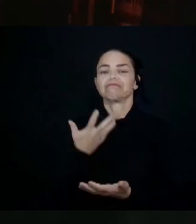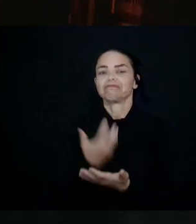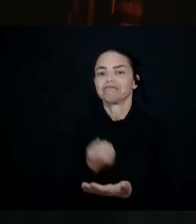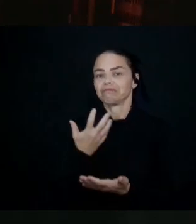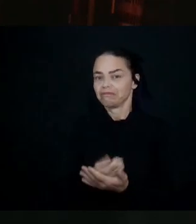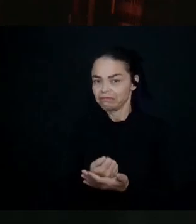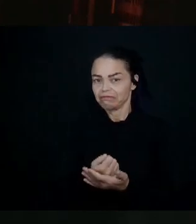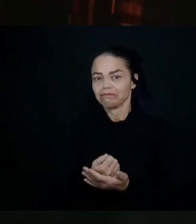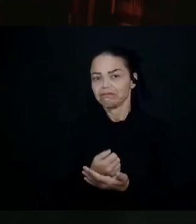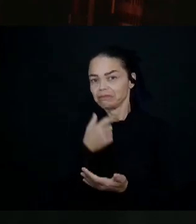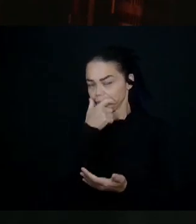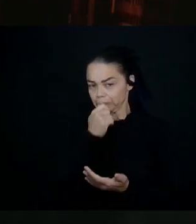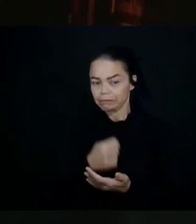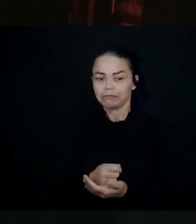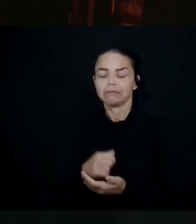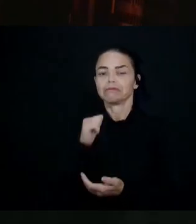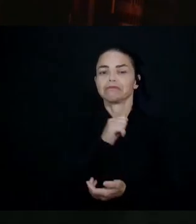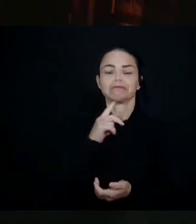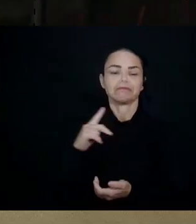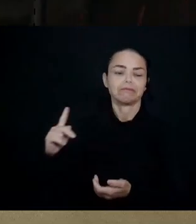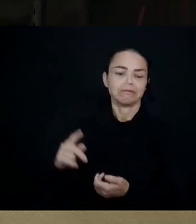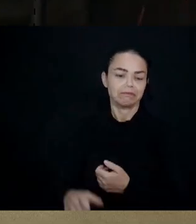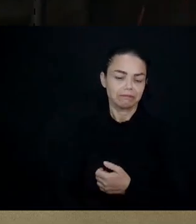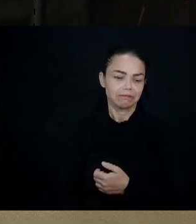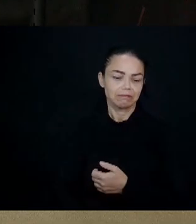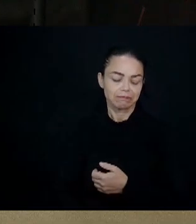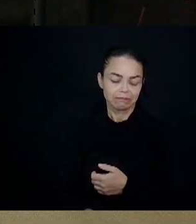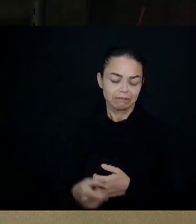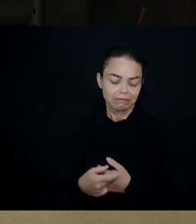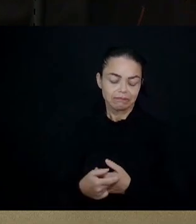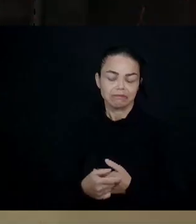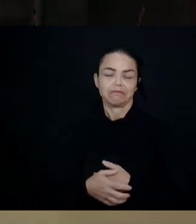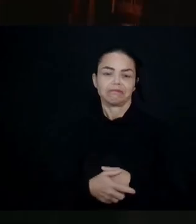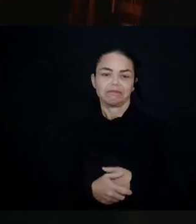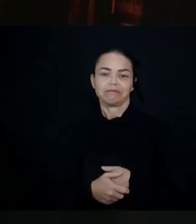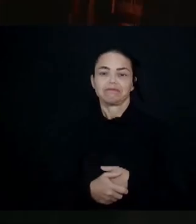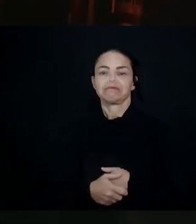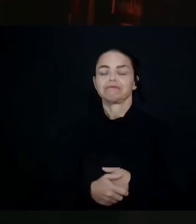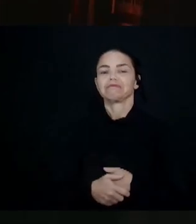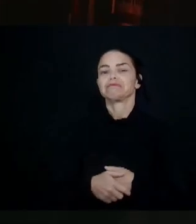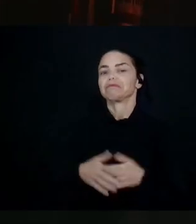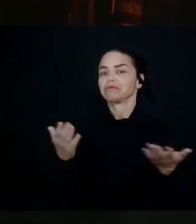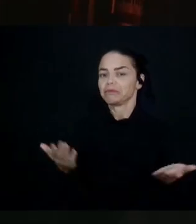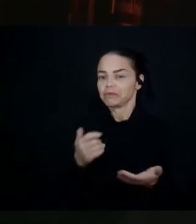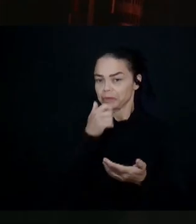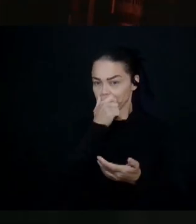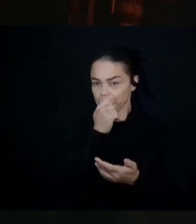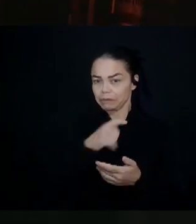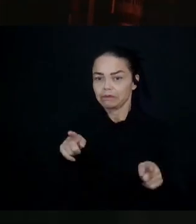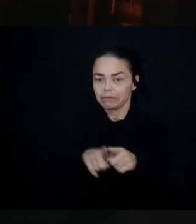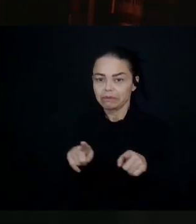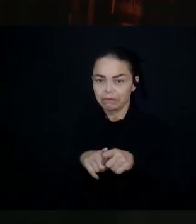né? Aplicativo? Falta pouco! Falta pouco! E aí, você também tem a